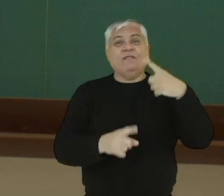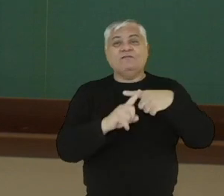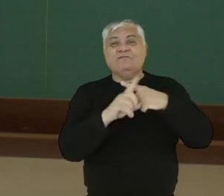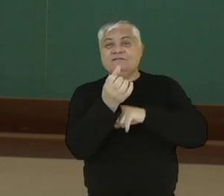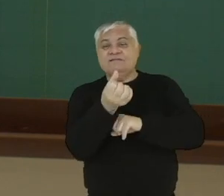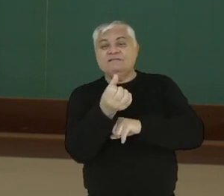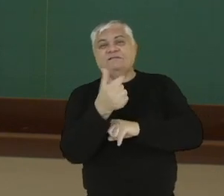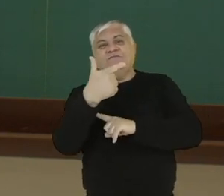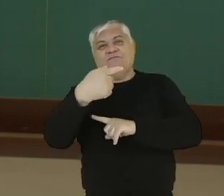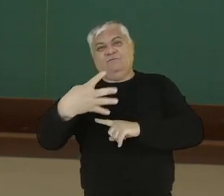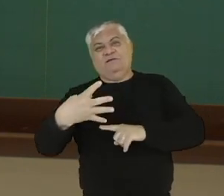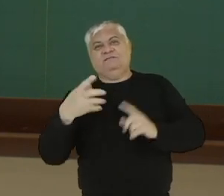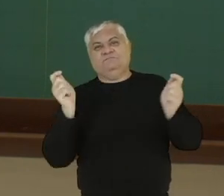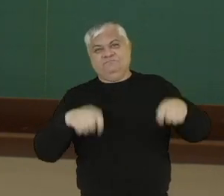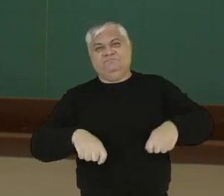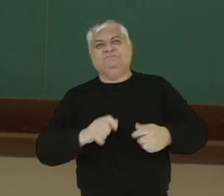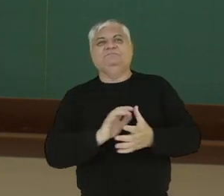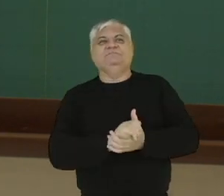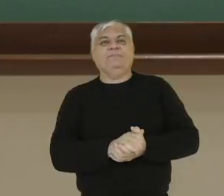24 possibilidades.